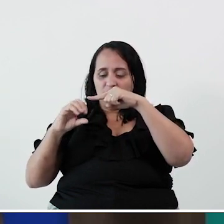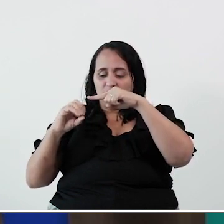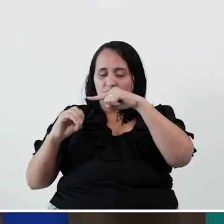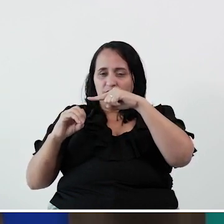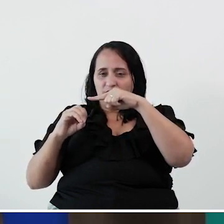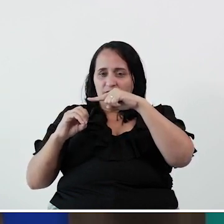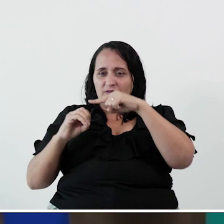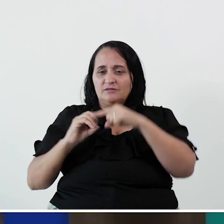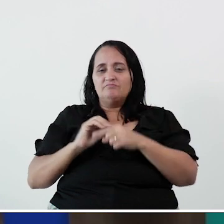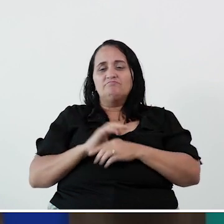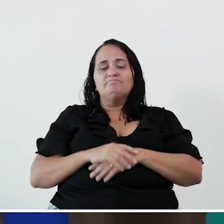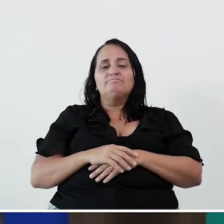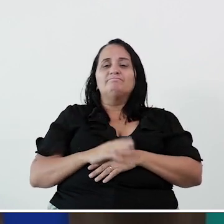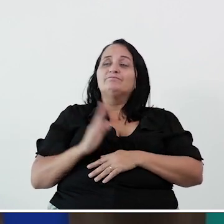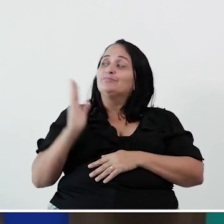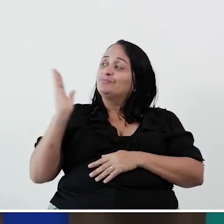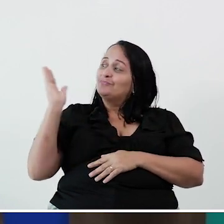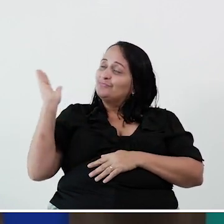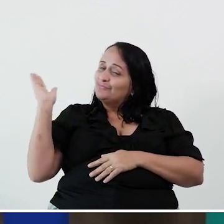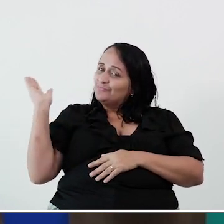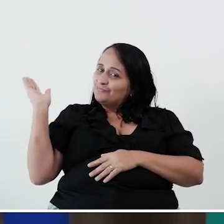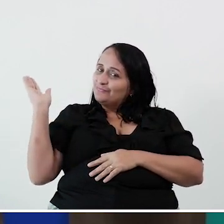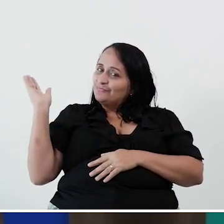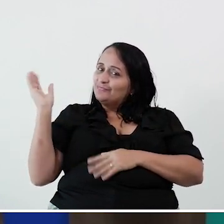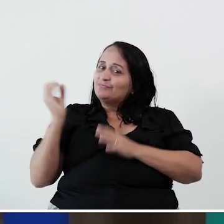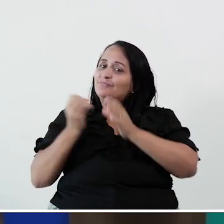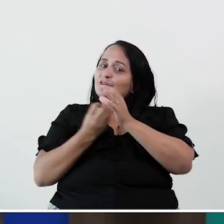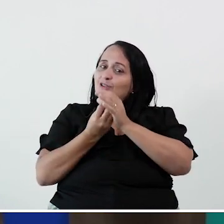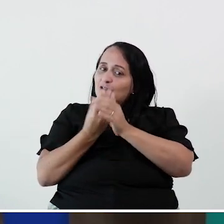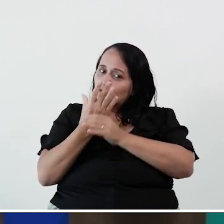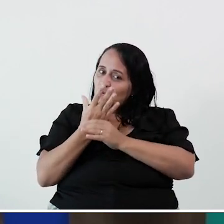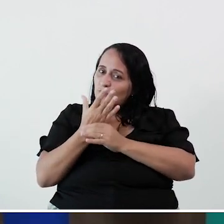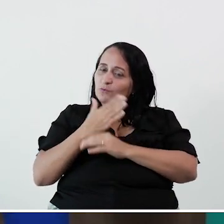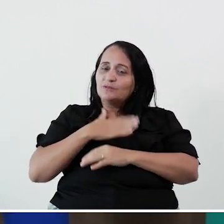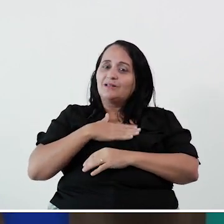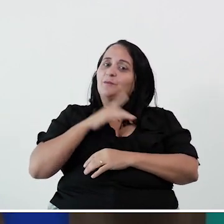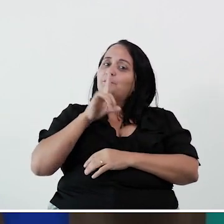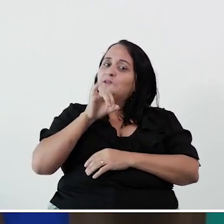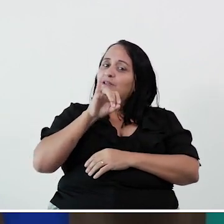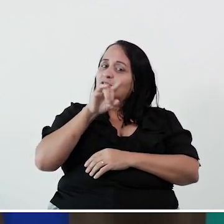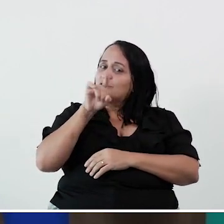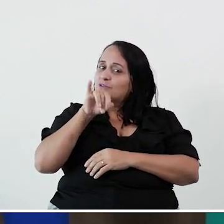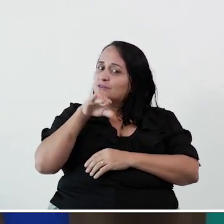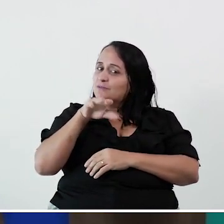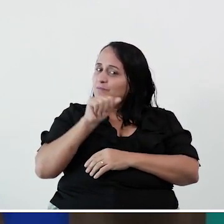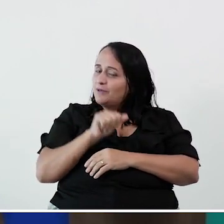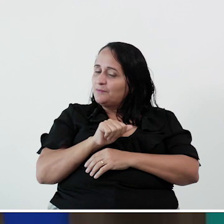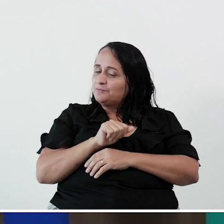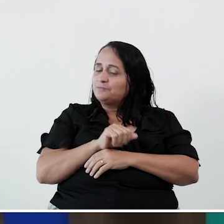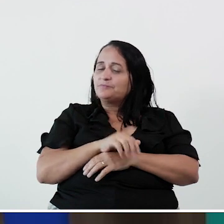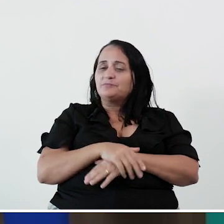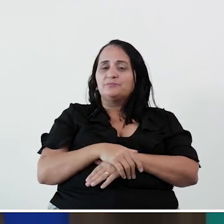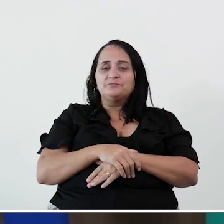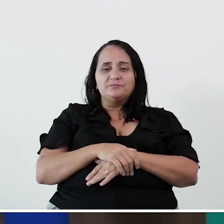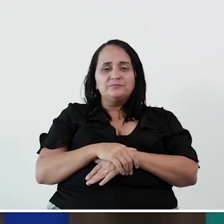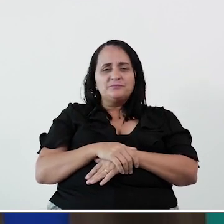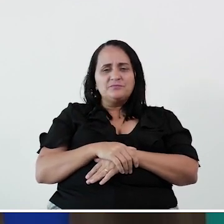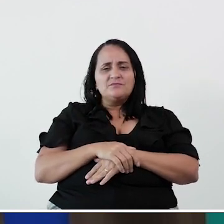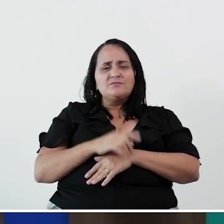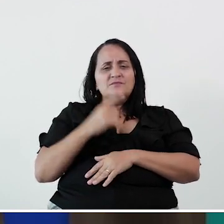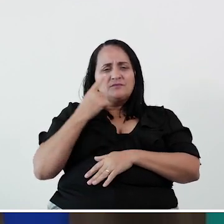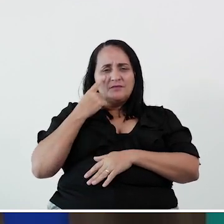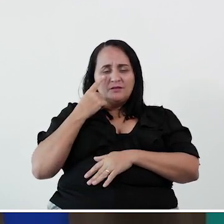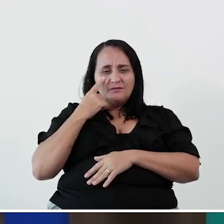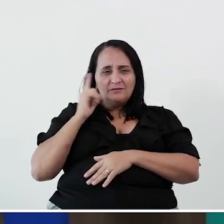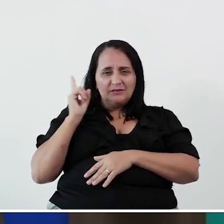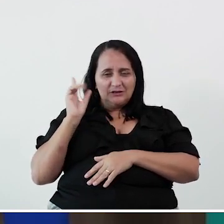Perfeito? Essa foi a fração que gerou a minha dízima. Perfeito. Visto isso, nós já vimos a